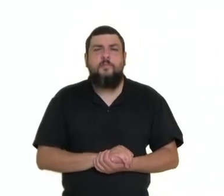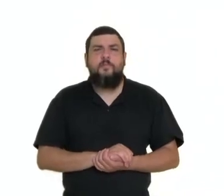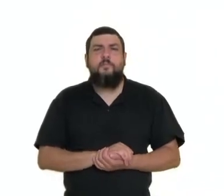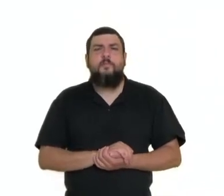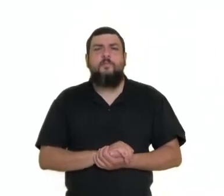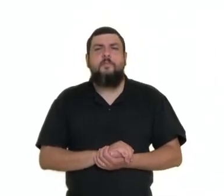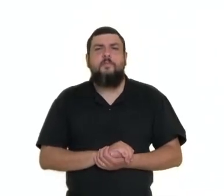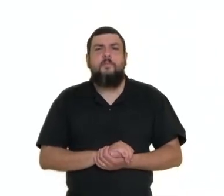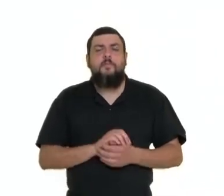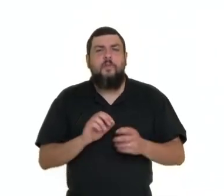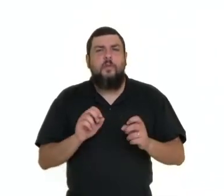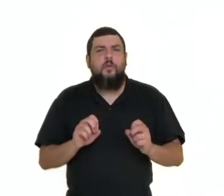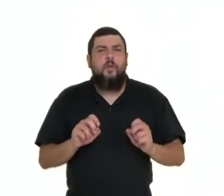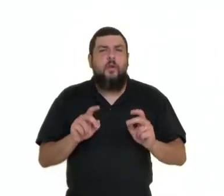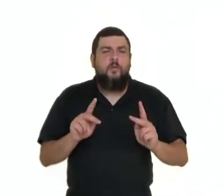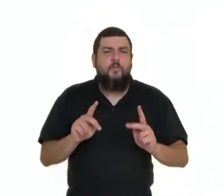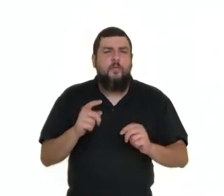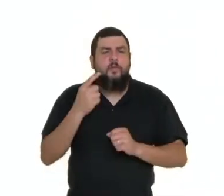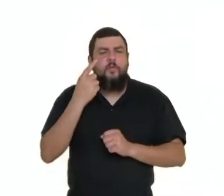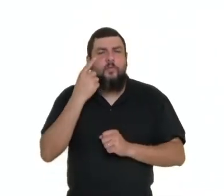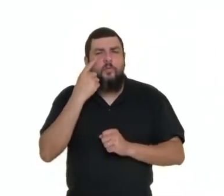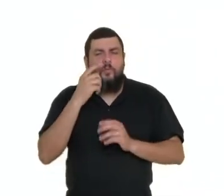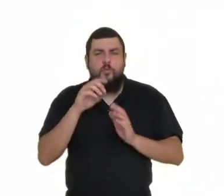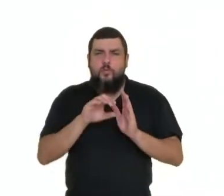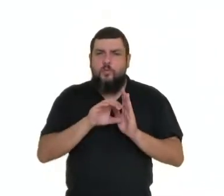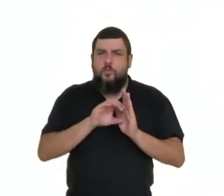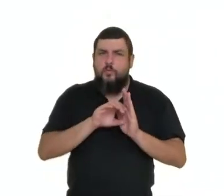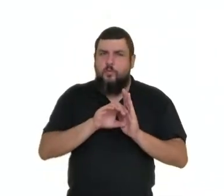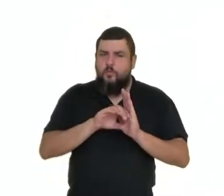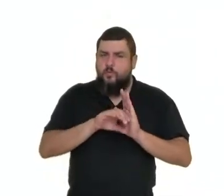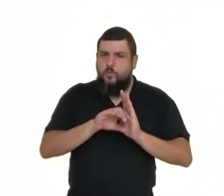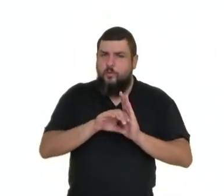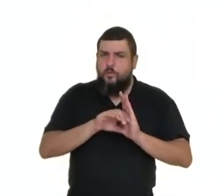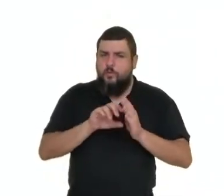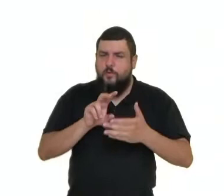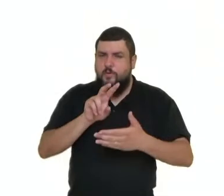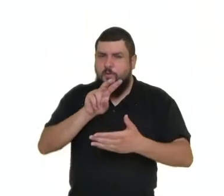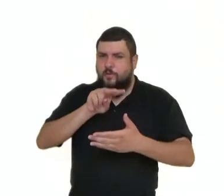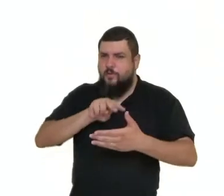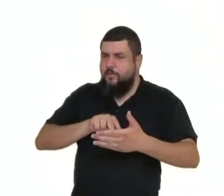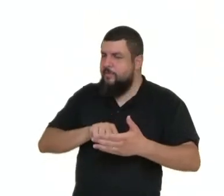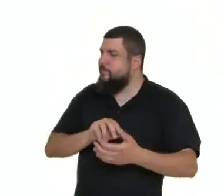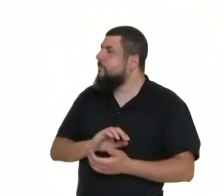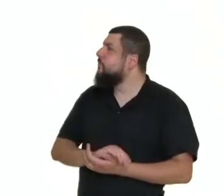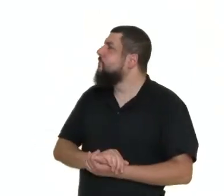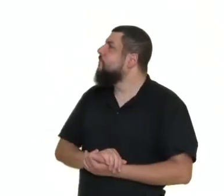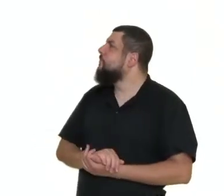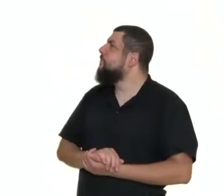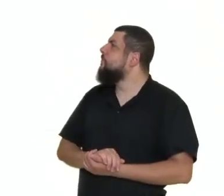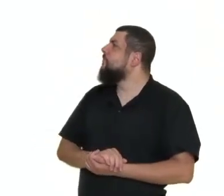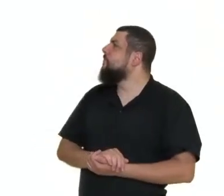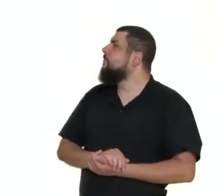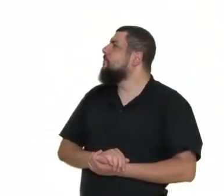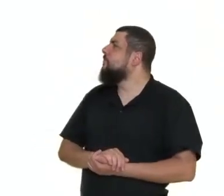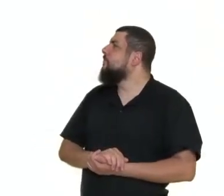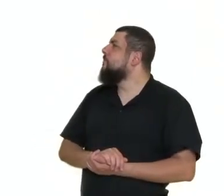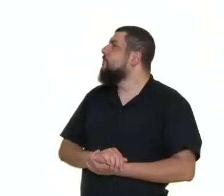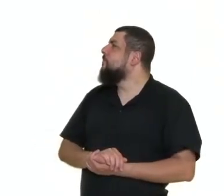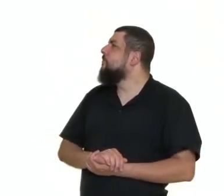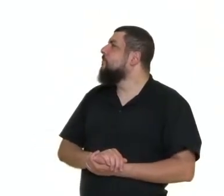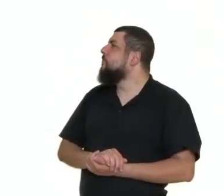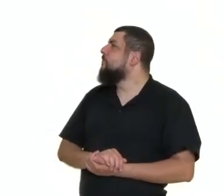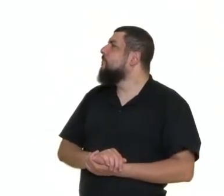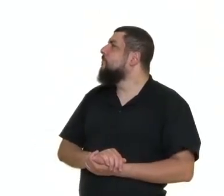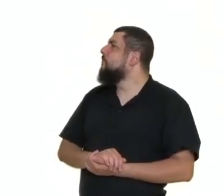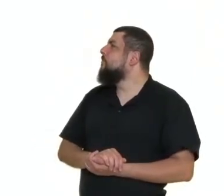então, justamente um conceito. Los sufijos de aumentativo e diminutivo podem ter